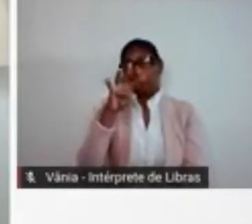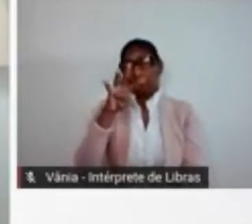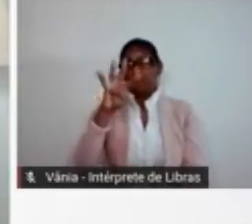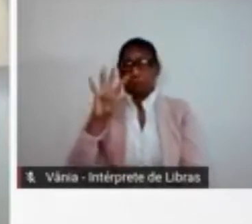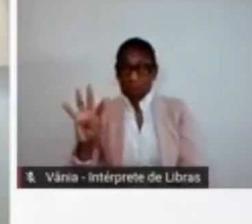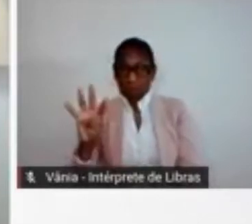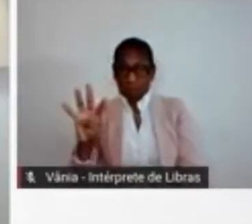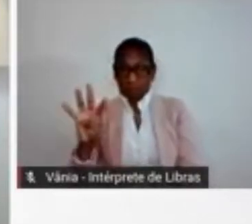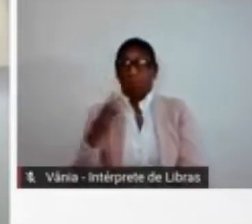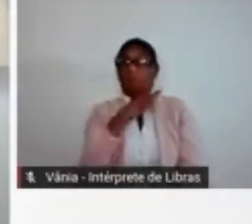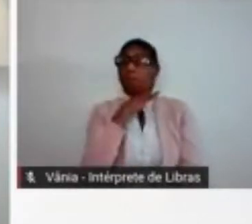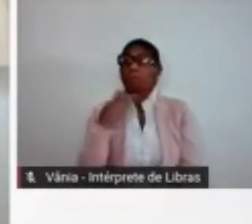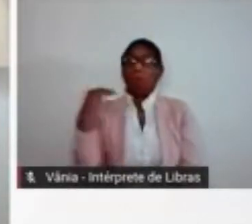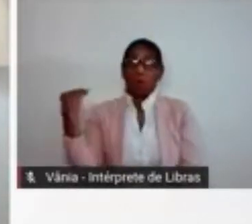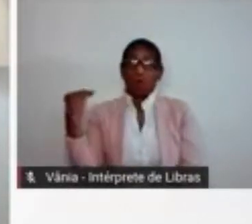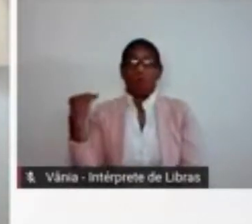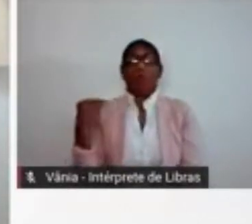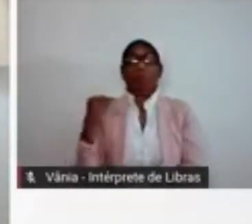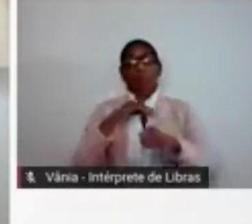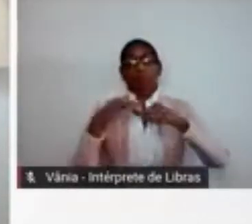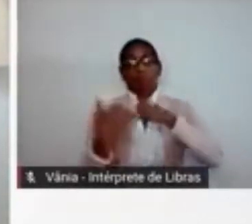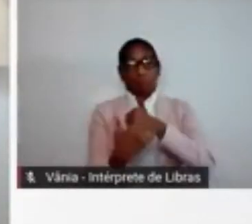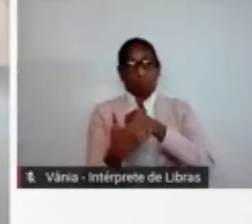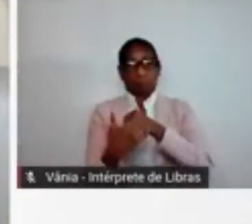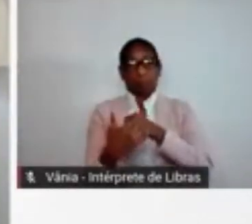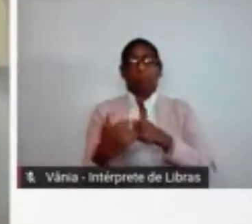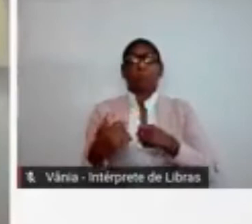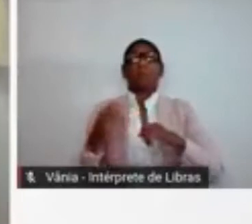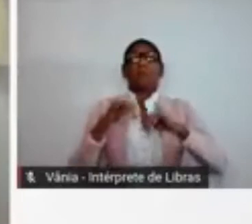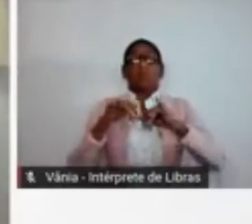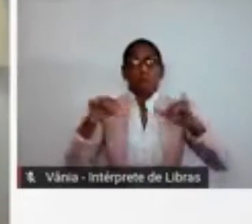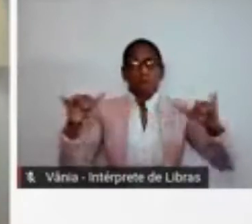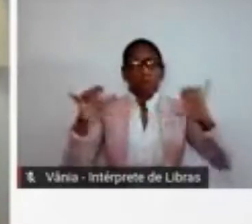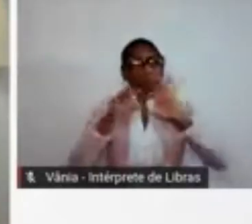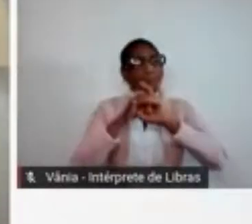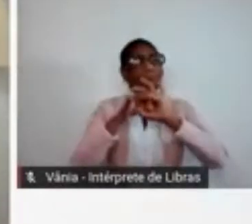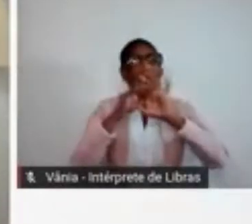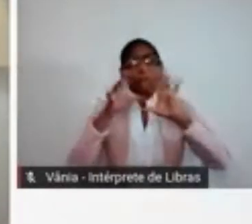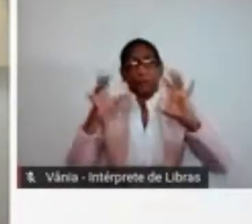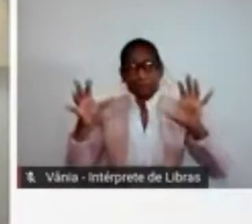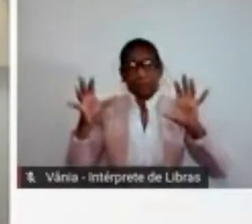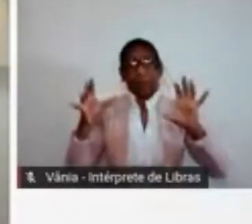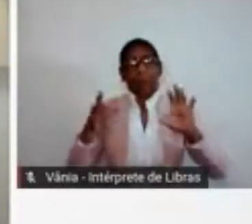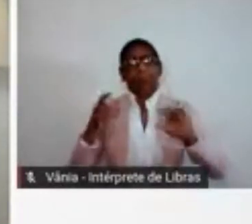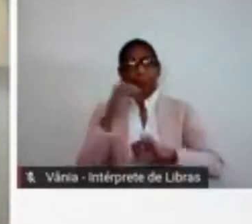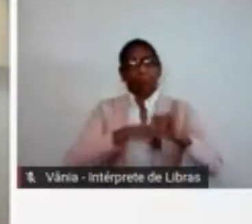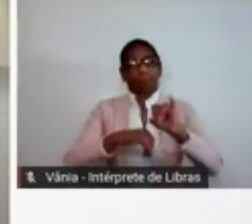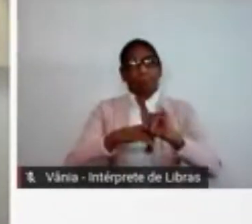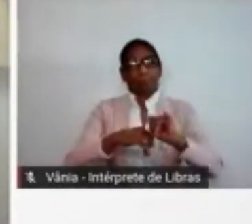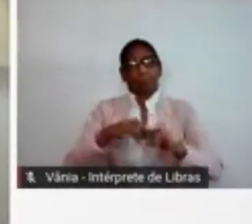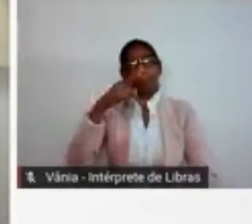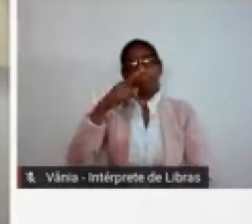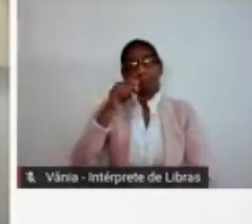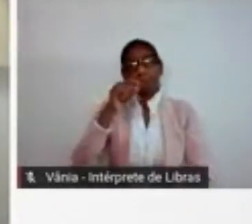2.744 mortes confirmadas. Todas essas informações e outras estão disponíveis no nosso dashboard aqui, né, no nosso painel